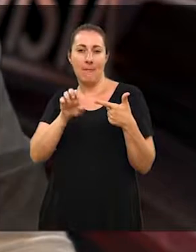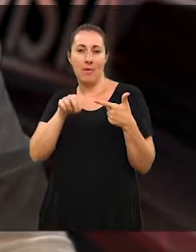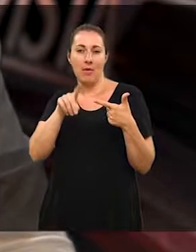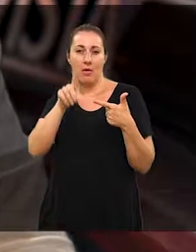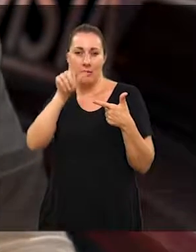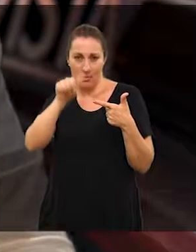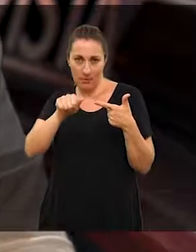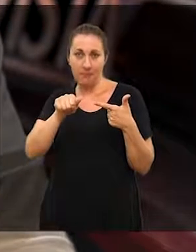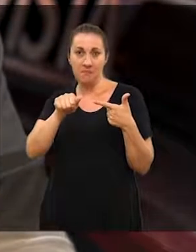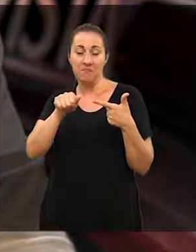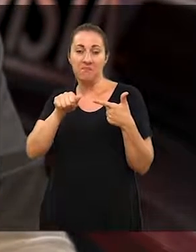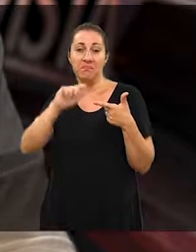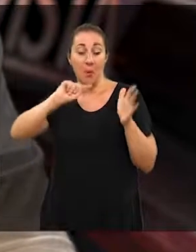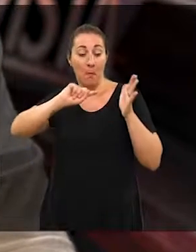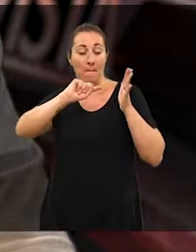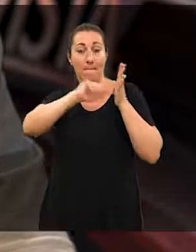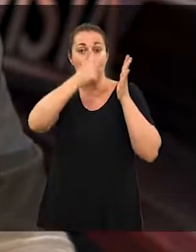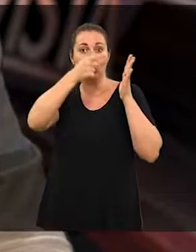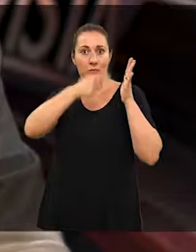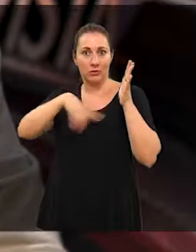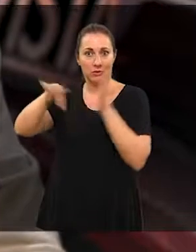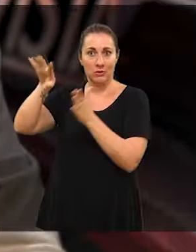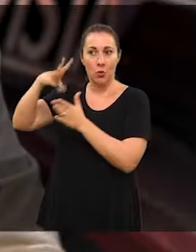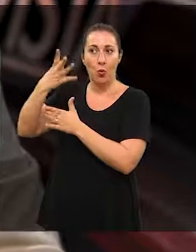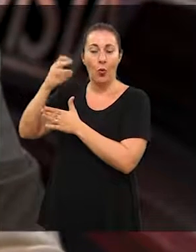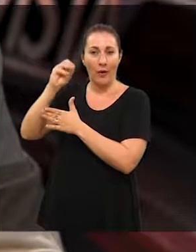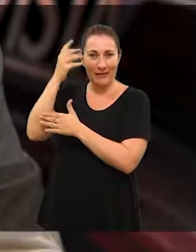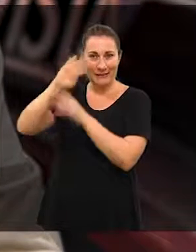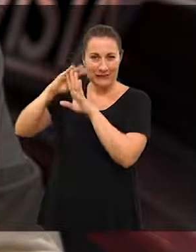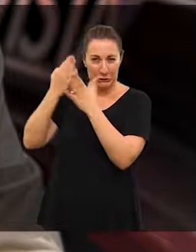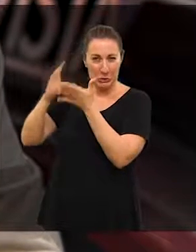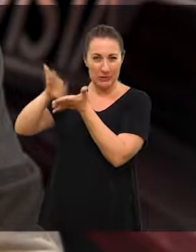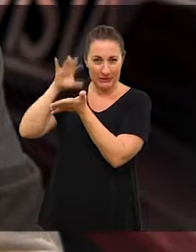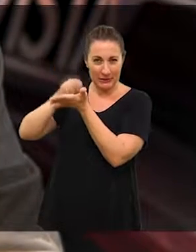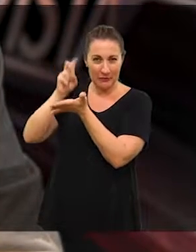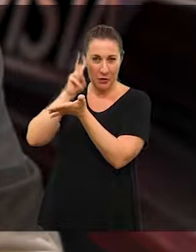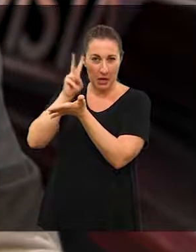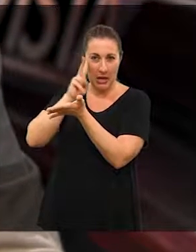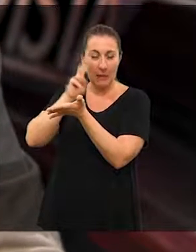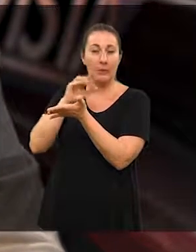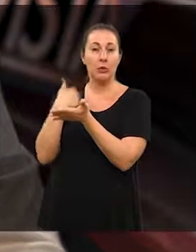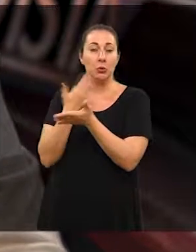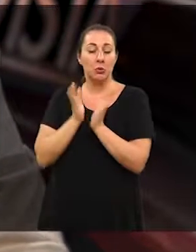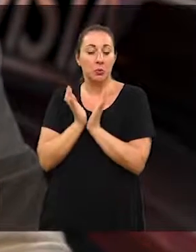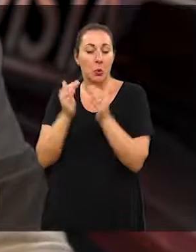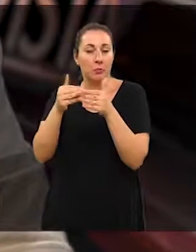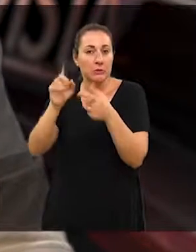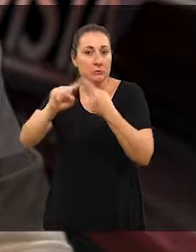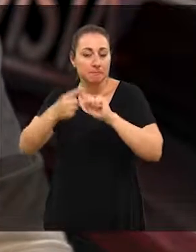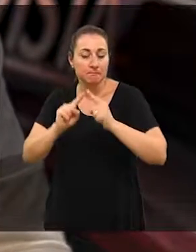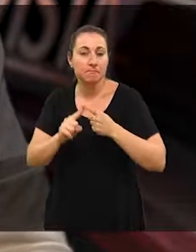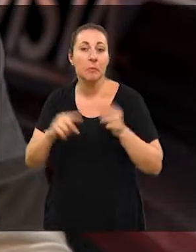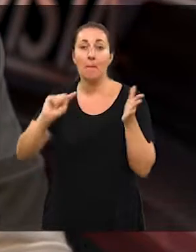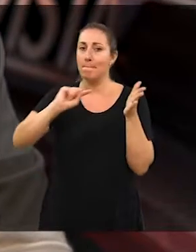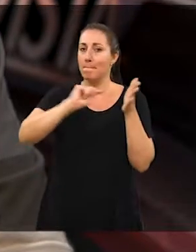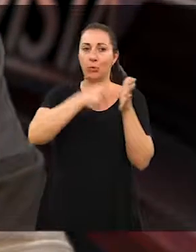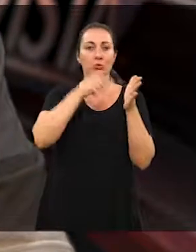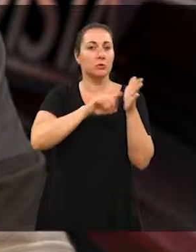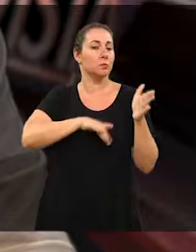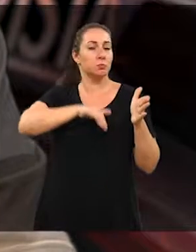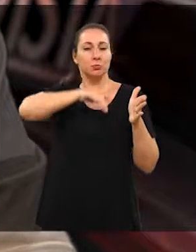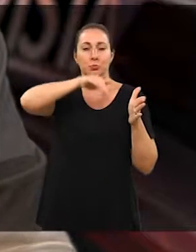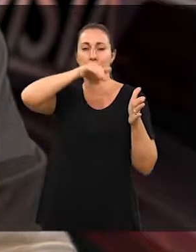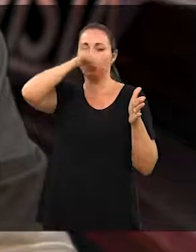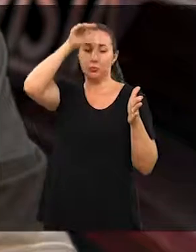teve uma pontuação dessas 40 que se inscreveram, inclusive a gente reunido com a comissão de avaliação, a gente conversou com eles, a pontuação